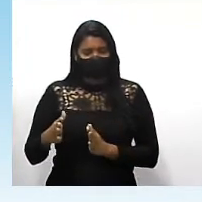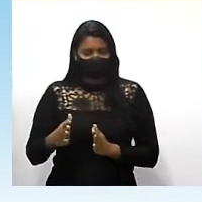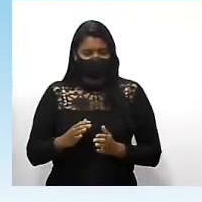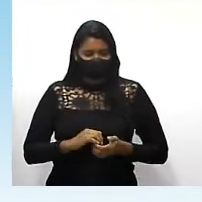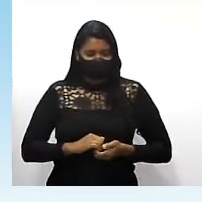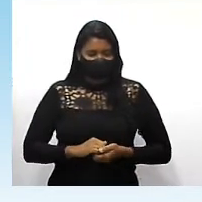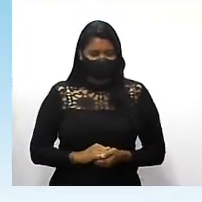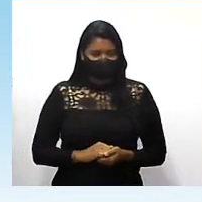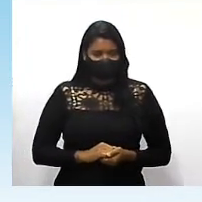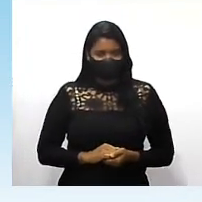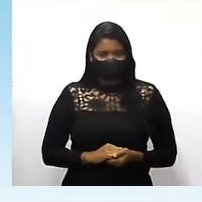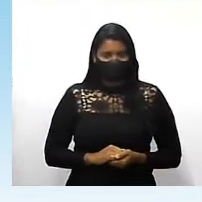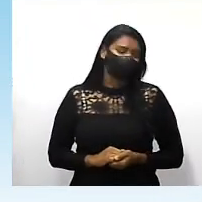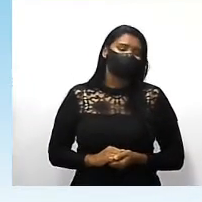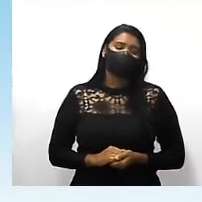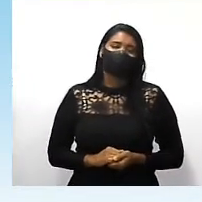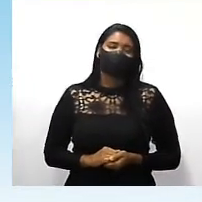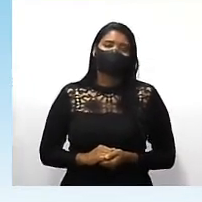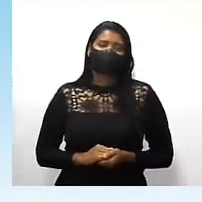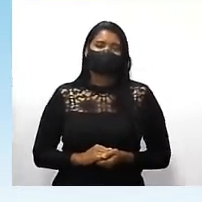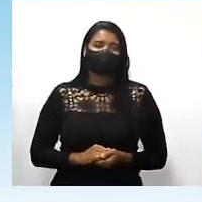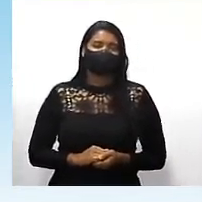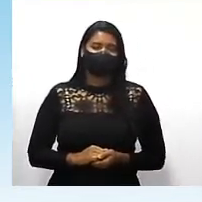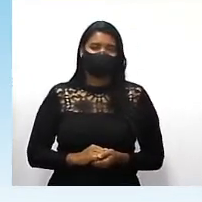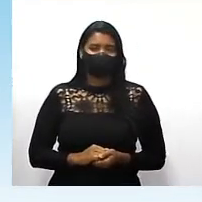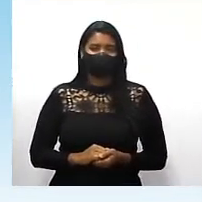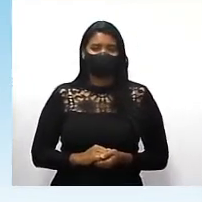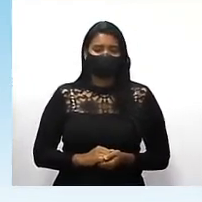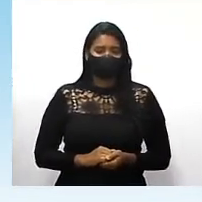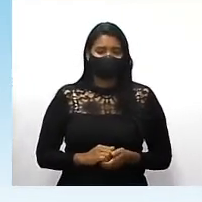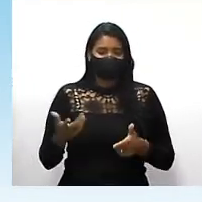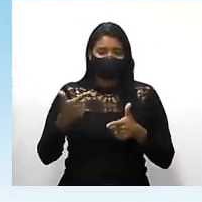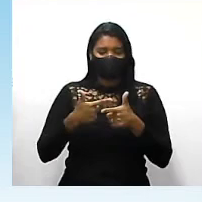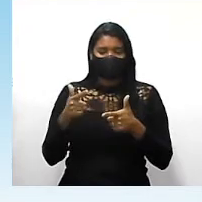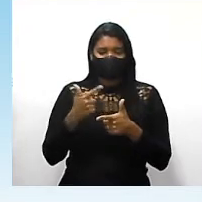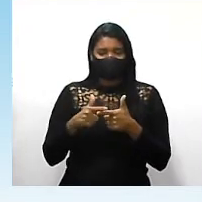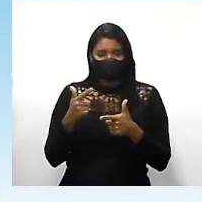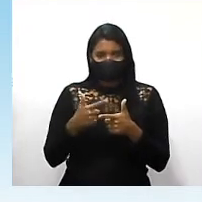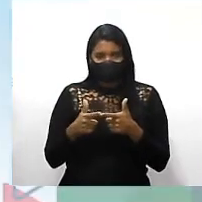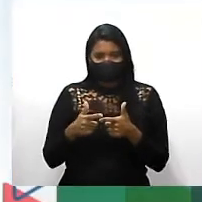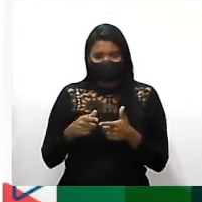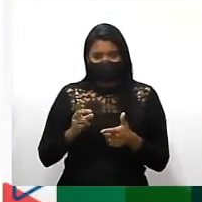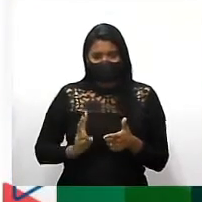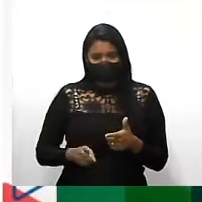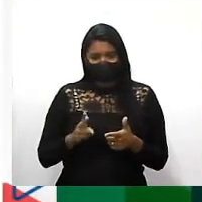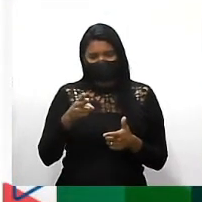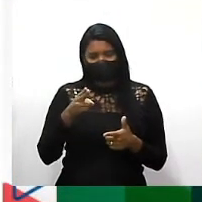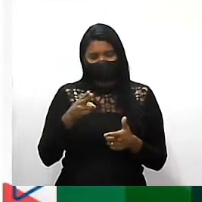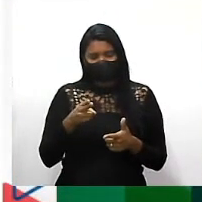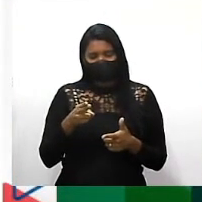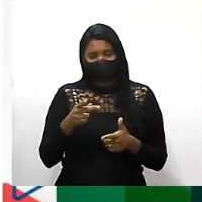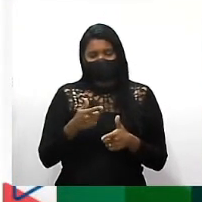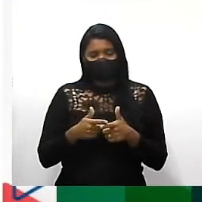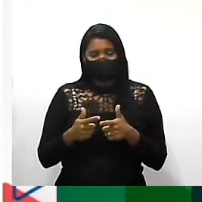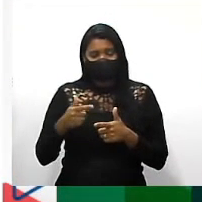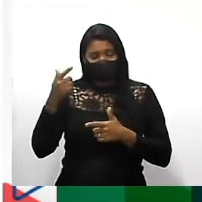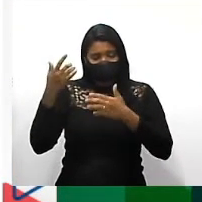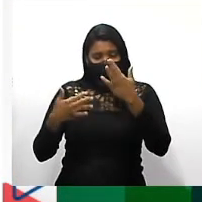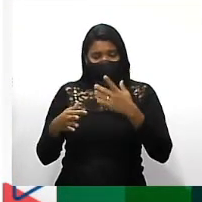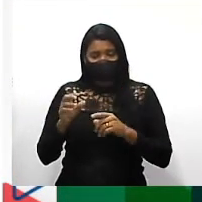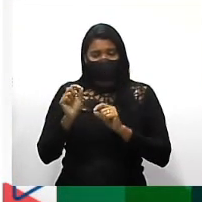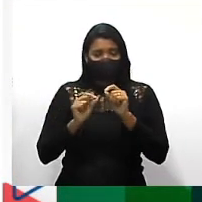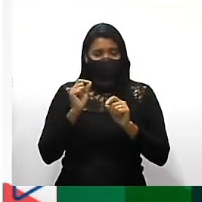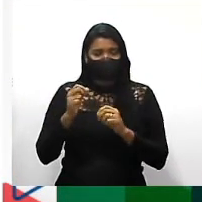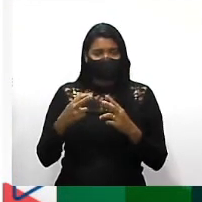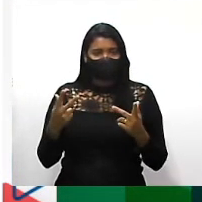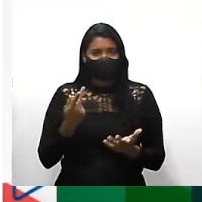continuemos aqui essa definição da bioética. Os problemas que são persistentes, eles vão dizer a respeito de quê? De